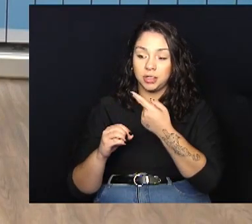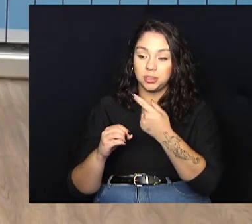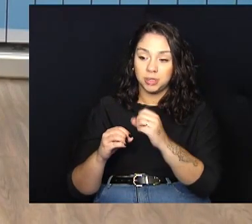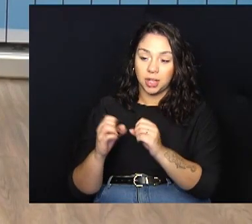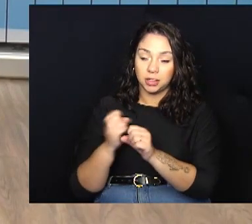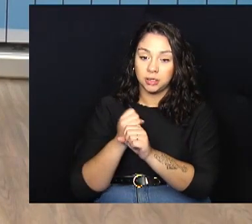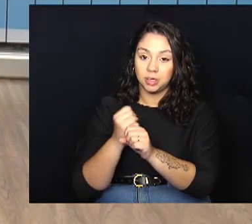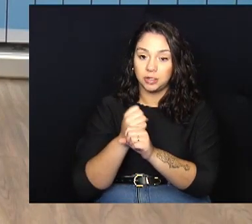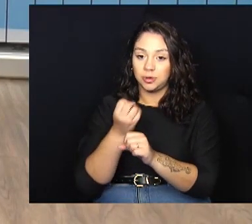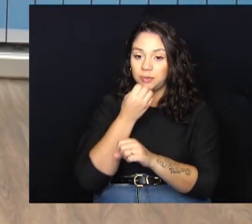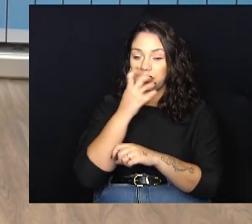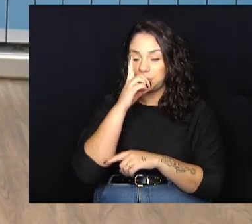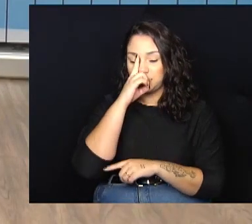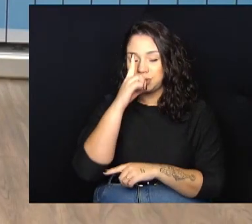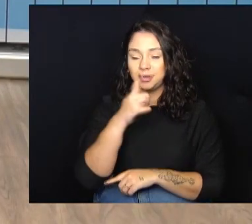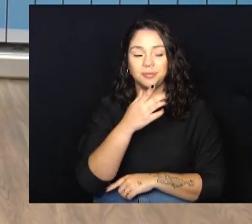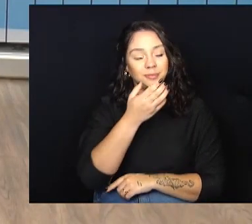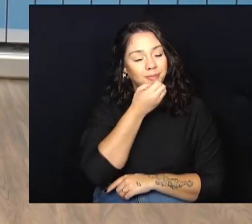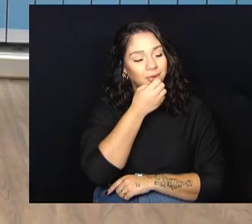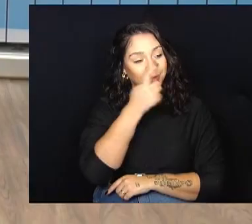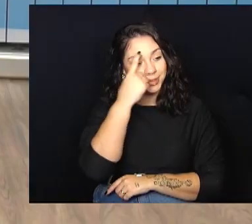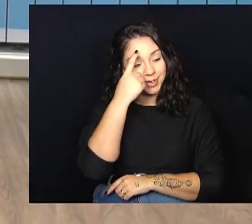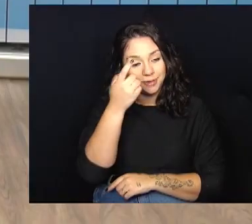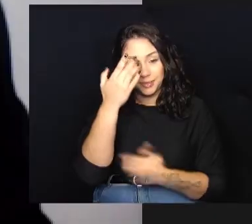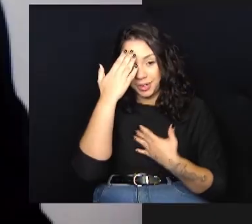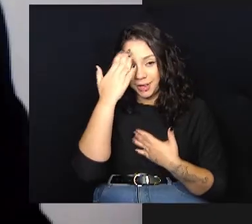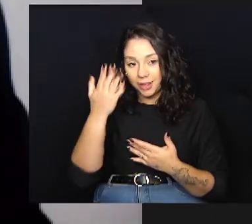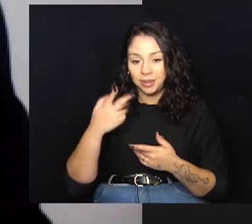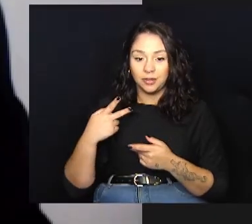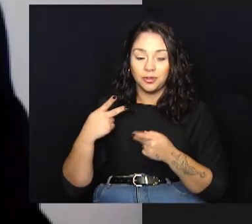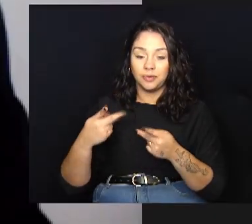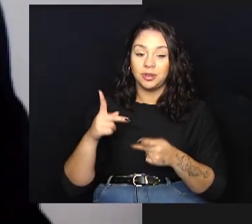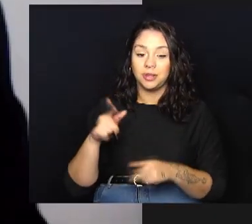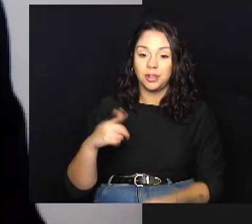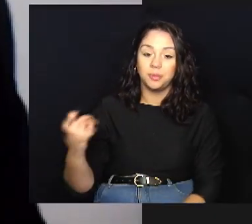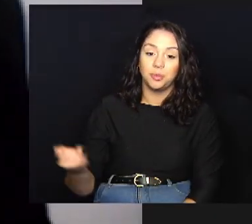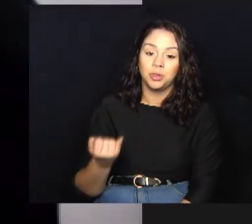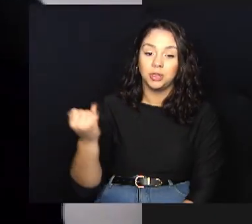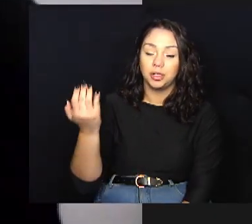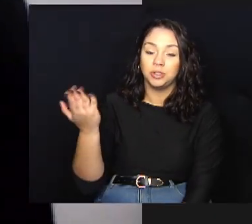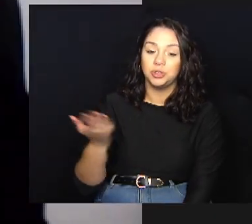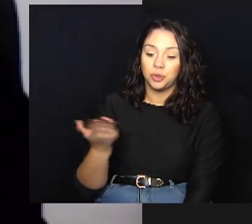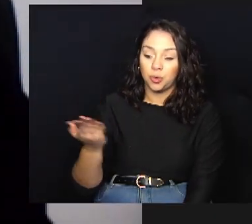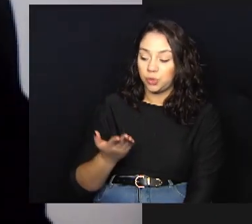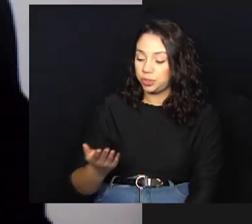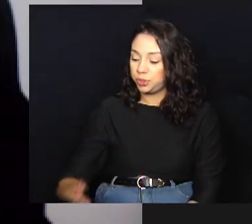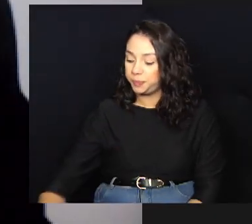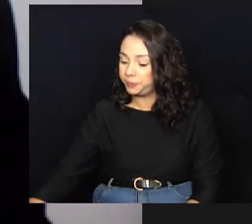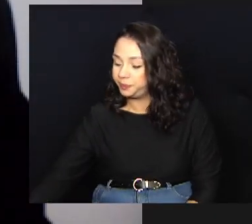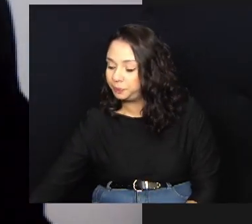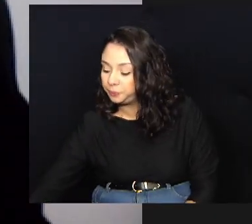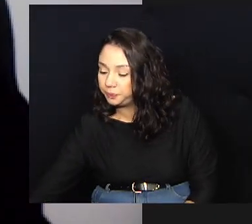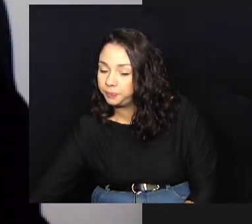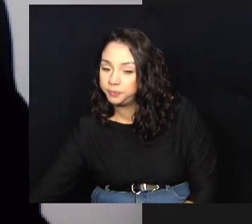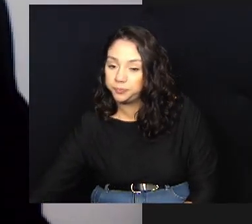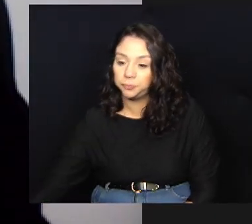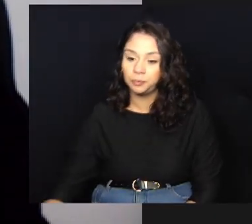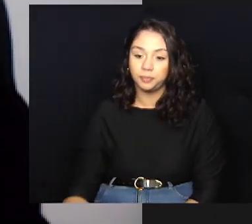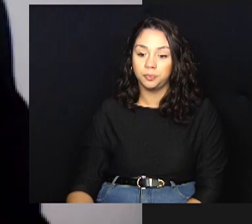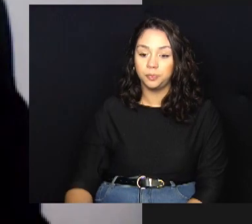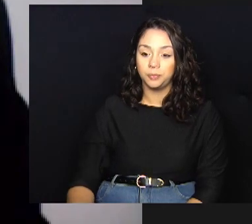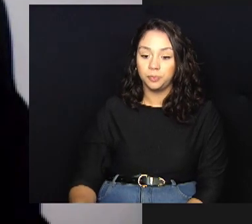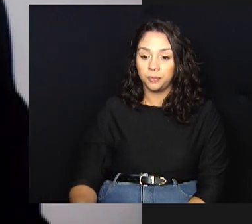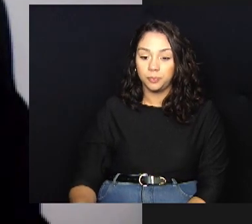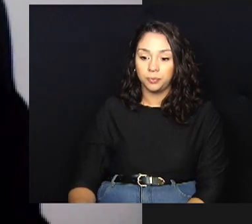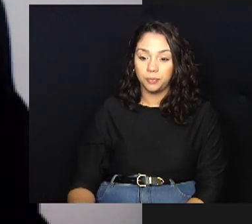obrigado pelo convite eu acho que é bem importante a gente tá aqui falar um pouco sobre o senso né sobre o significado do